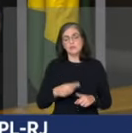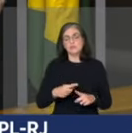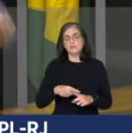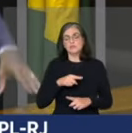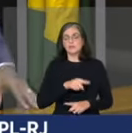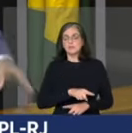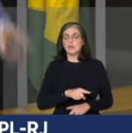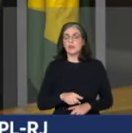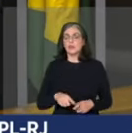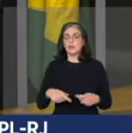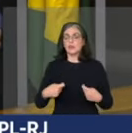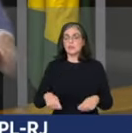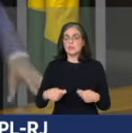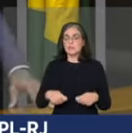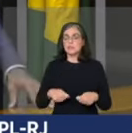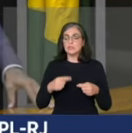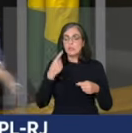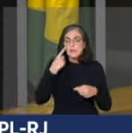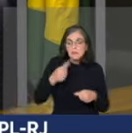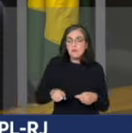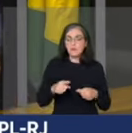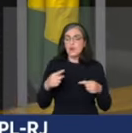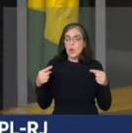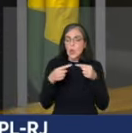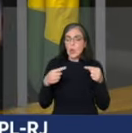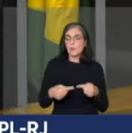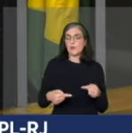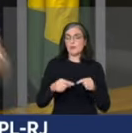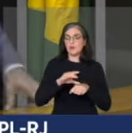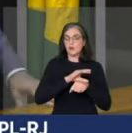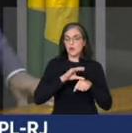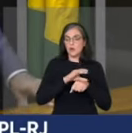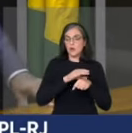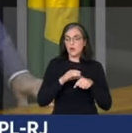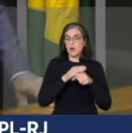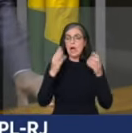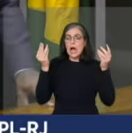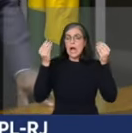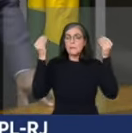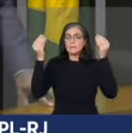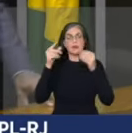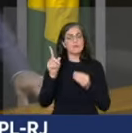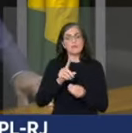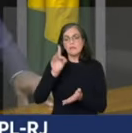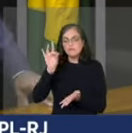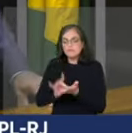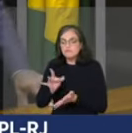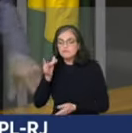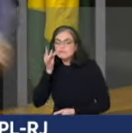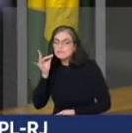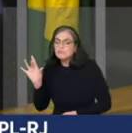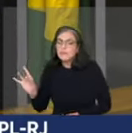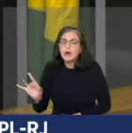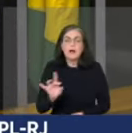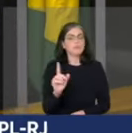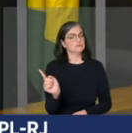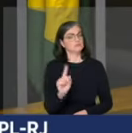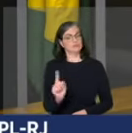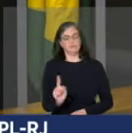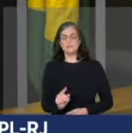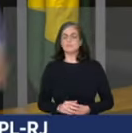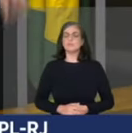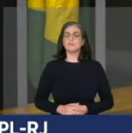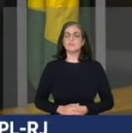a constitucionalidade aferição de constitucionalidade abstrata e não concreta como vem fazendo E aí o que nós estamos